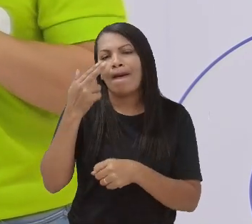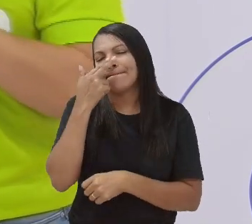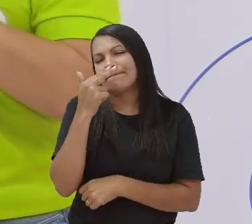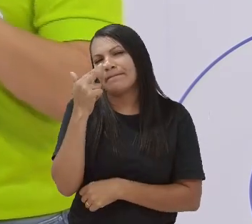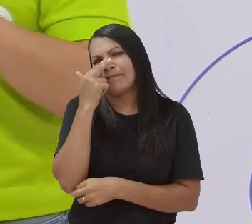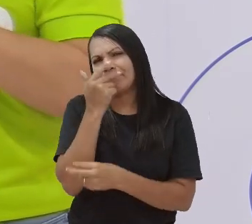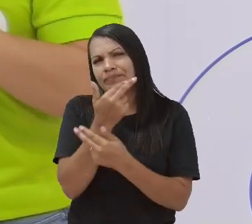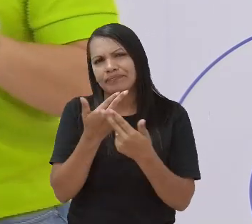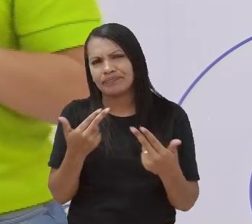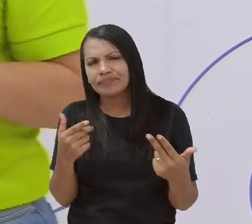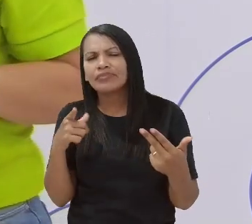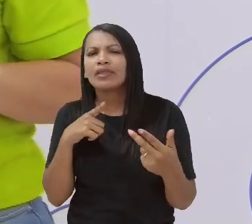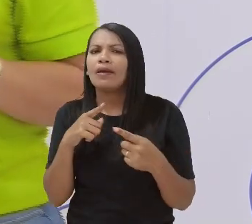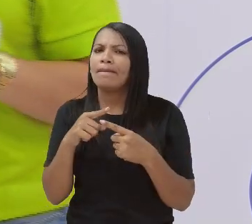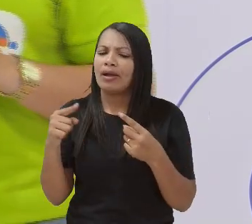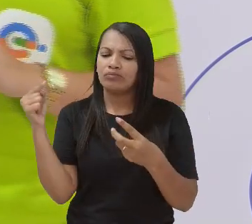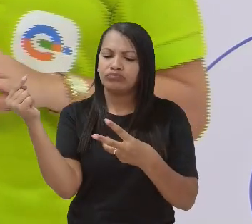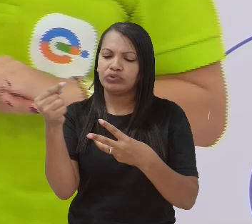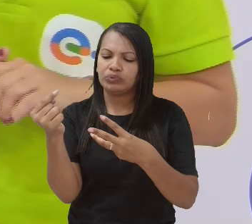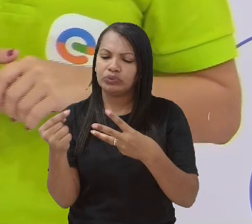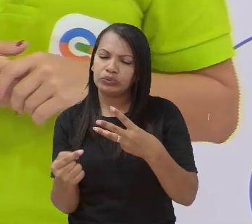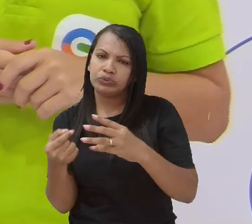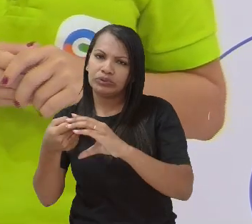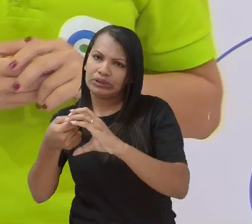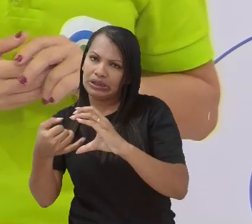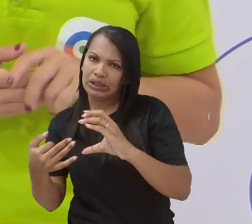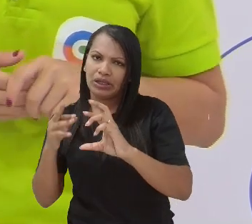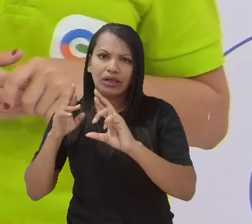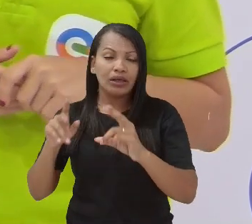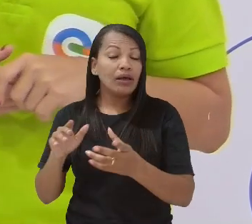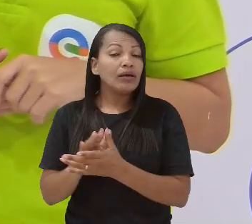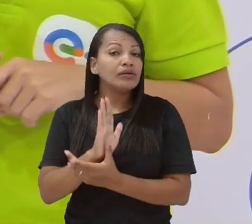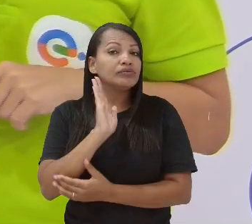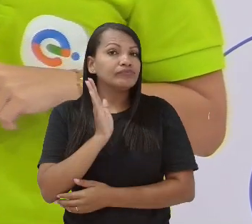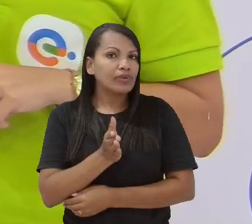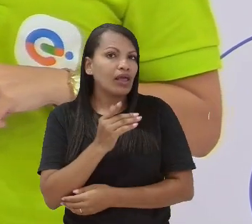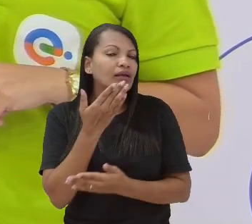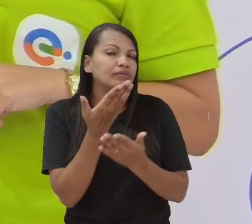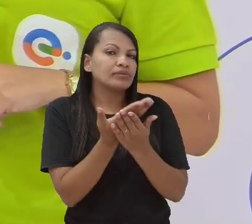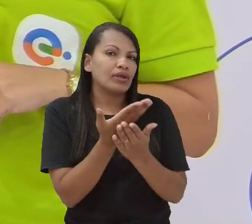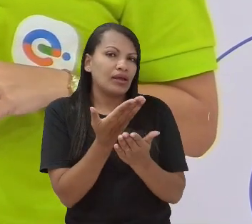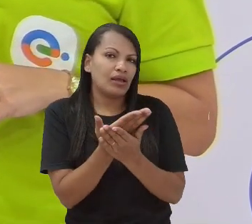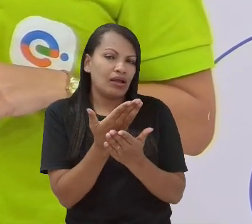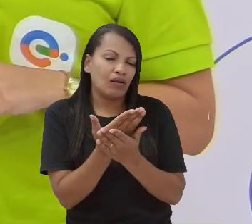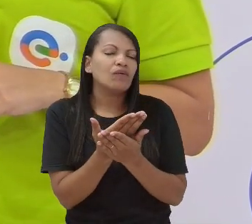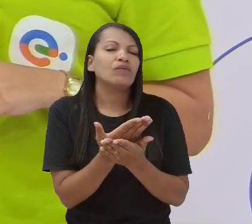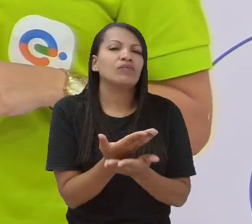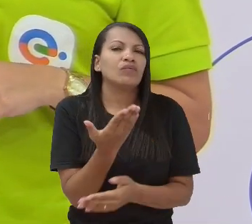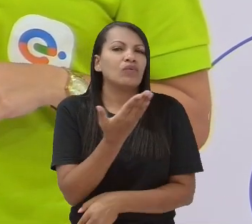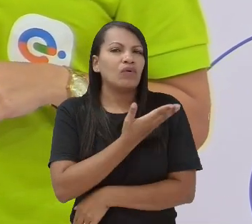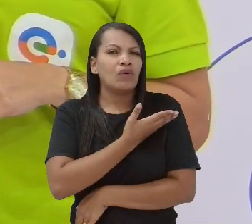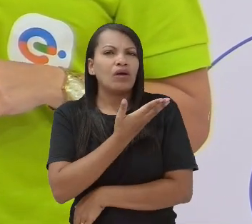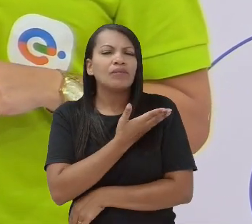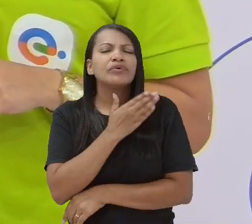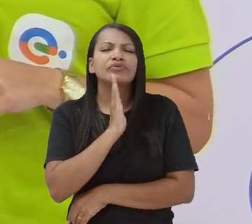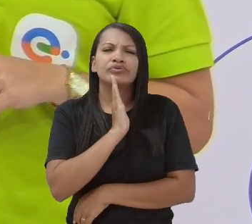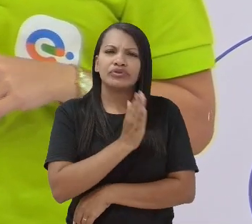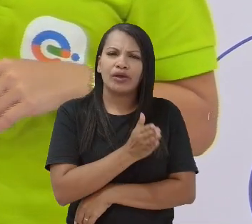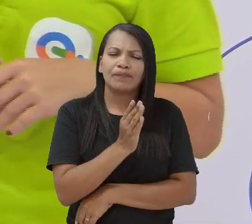linhas, né, outros vieses. E a gente viu na aula, né, com nossos colegas, então duas